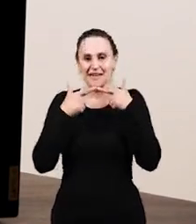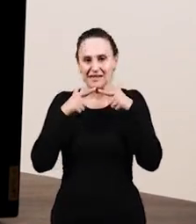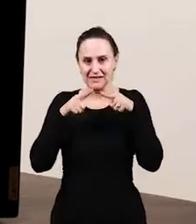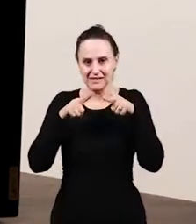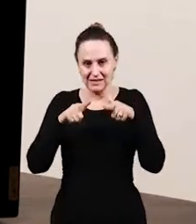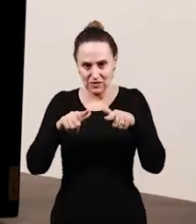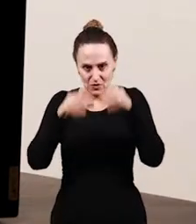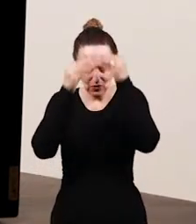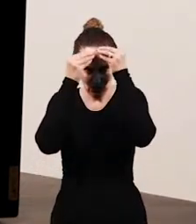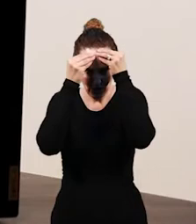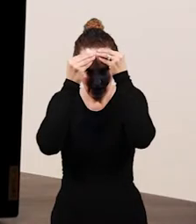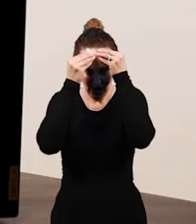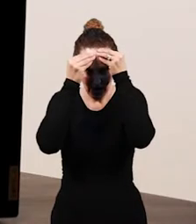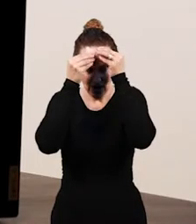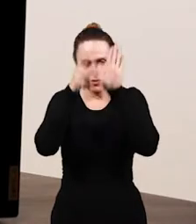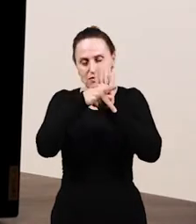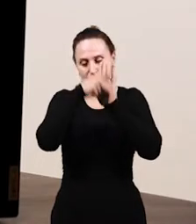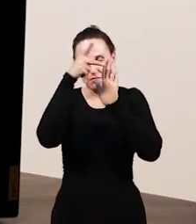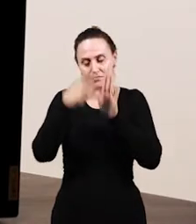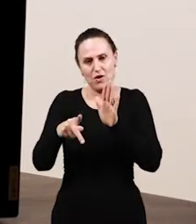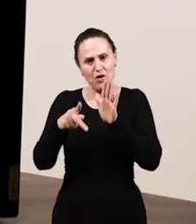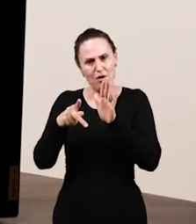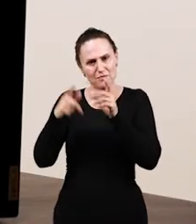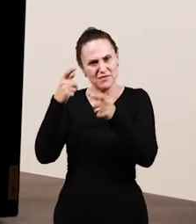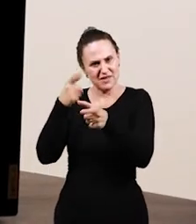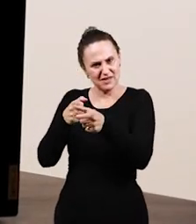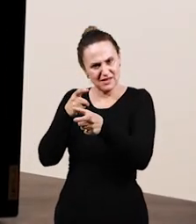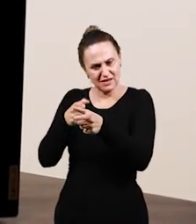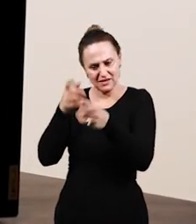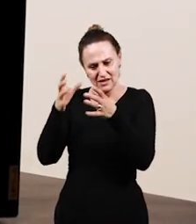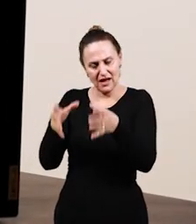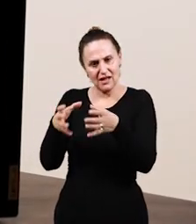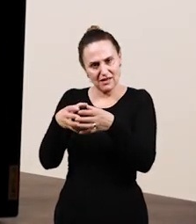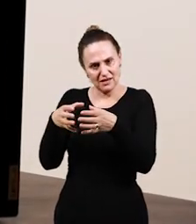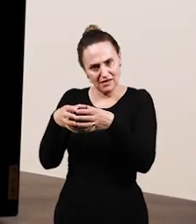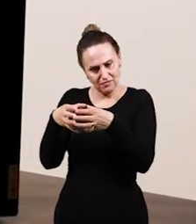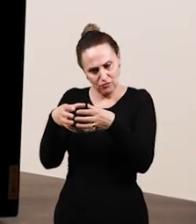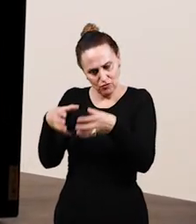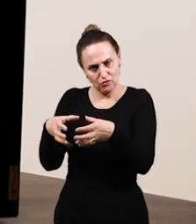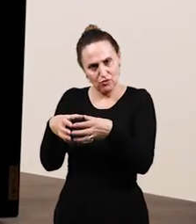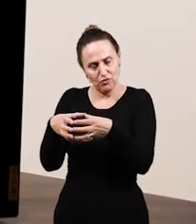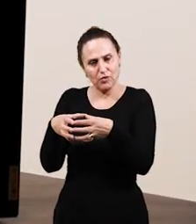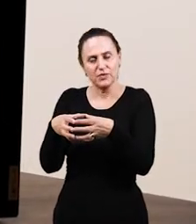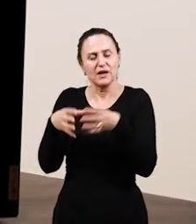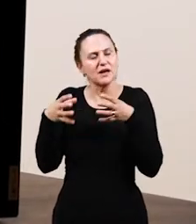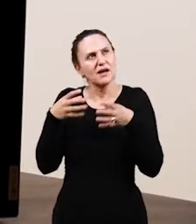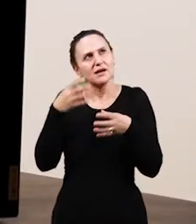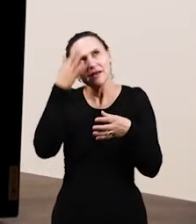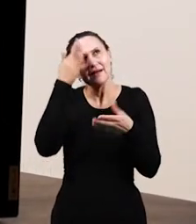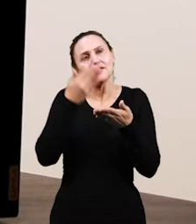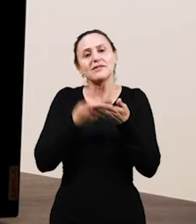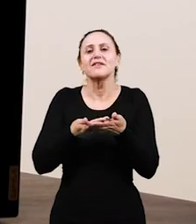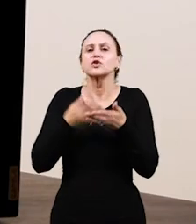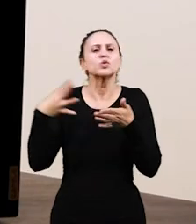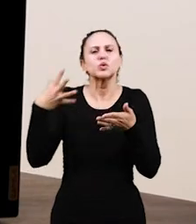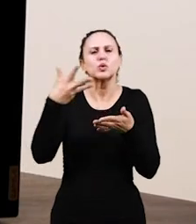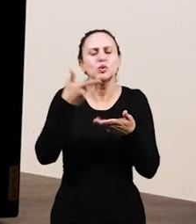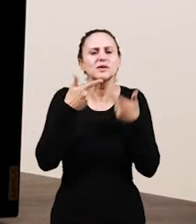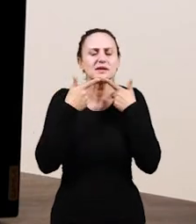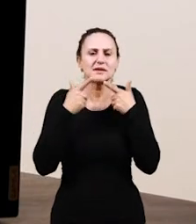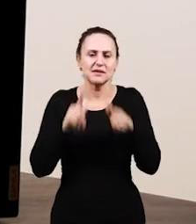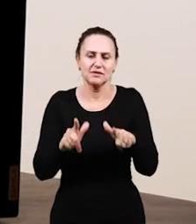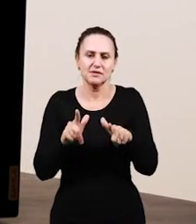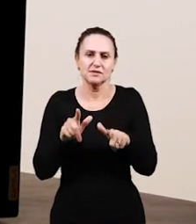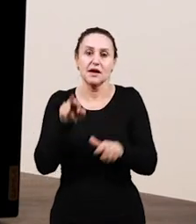do Lance Eloir ou o que se acreditava é que todas as línguas eram iguais que não havia